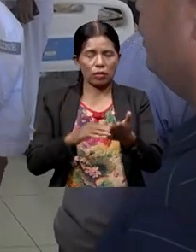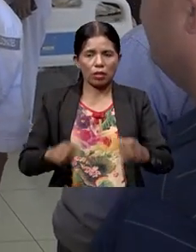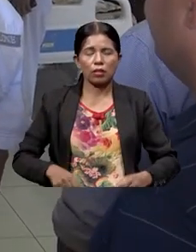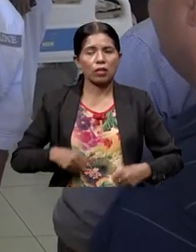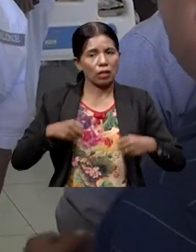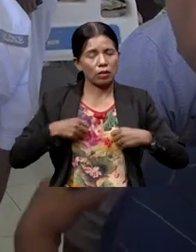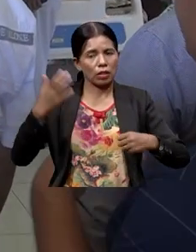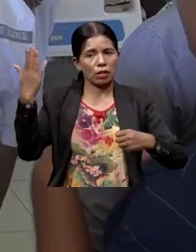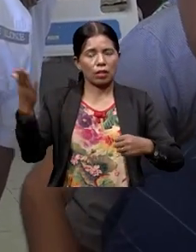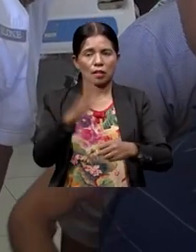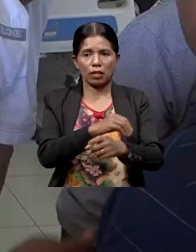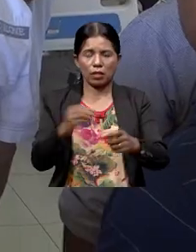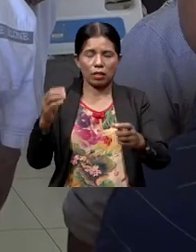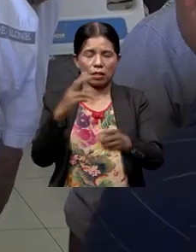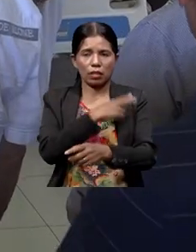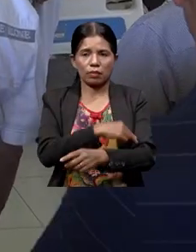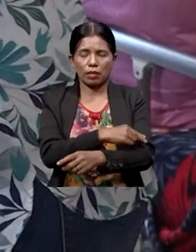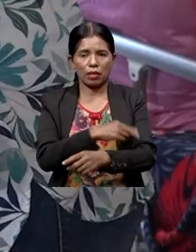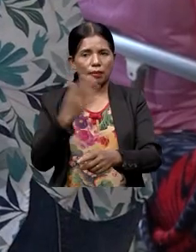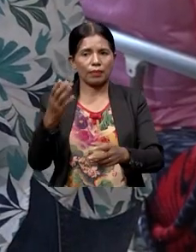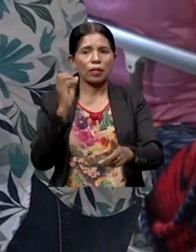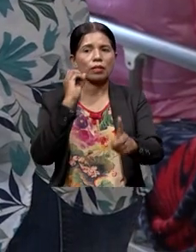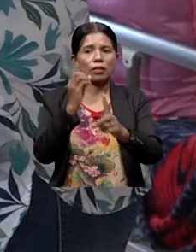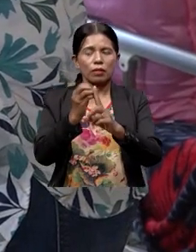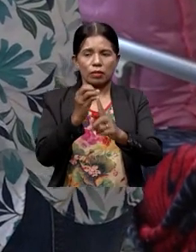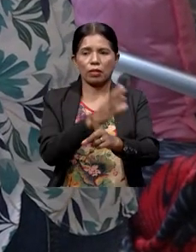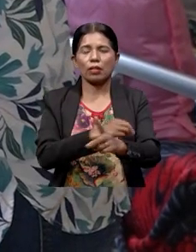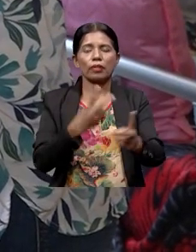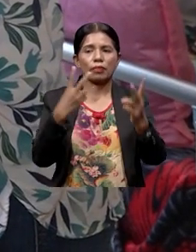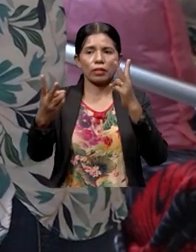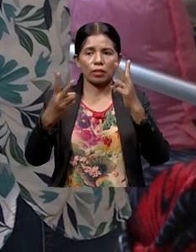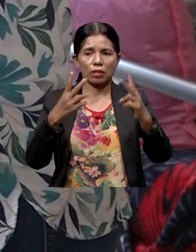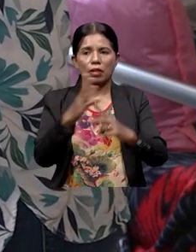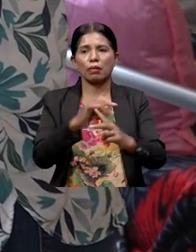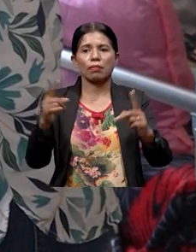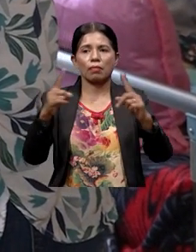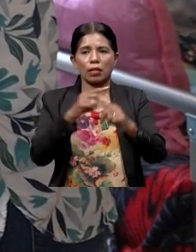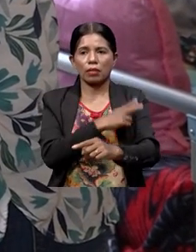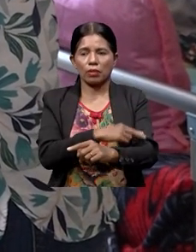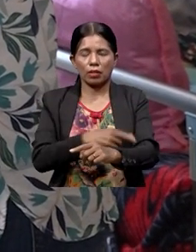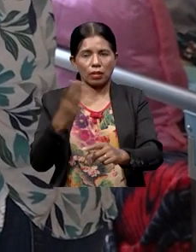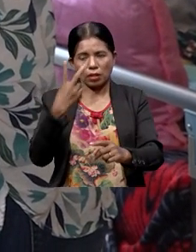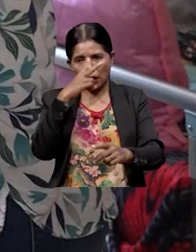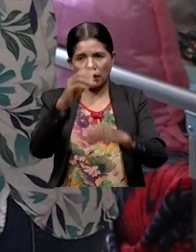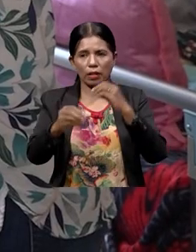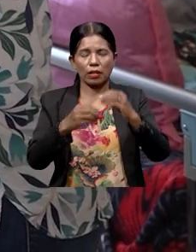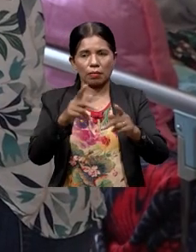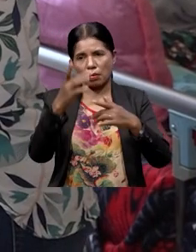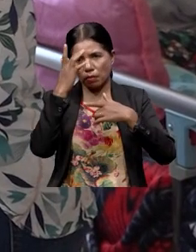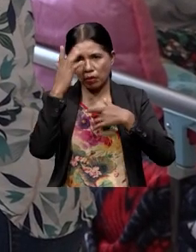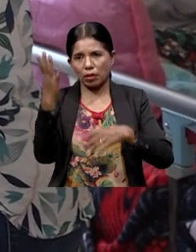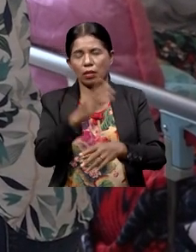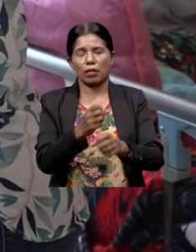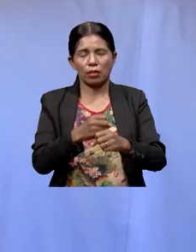nebehalau estágio profissional e hospital ne. Objetivo se visita se festado o comitiva ao hospital refere, atuar a condição paciente nebe